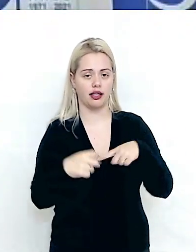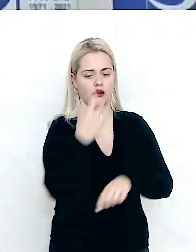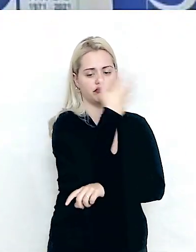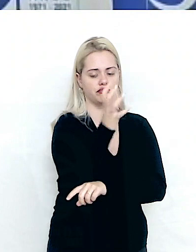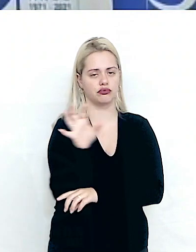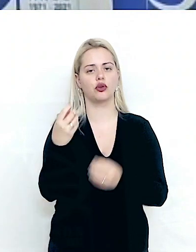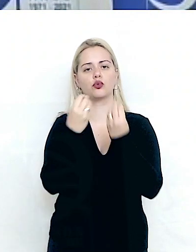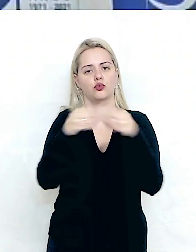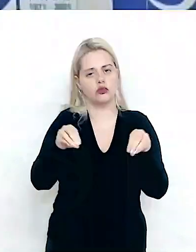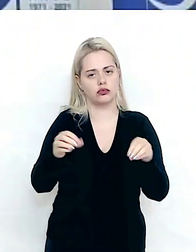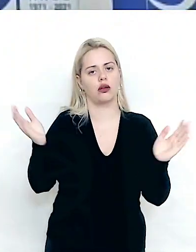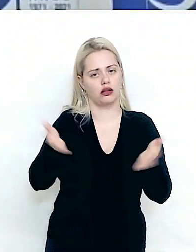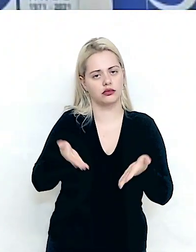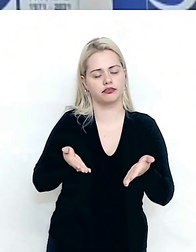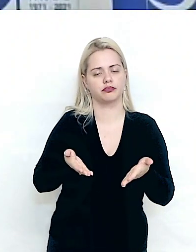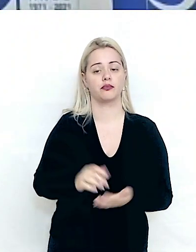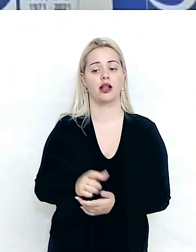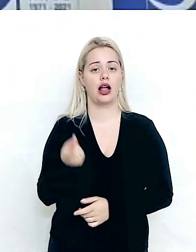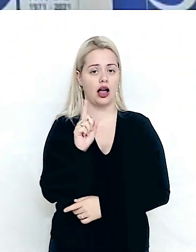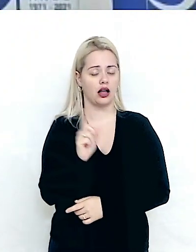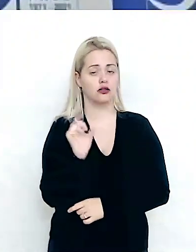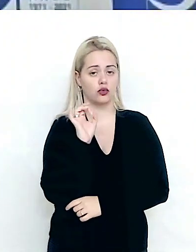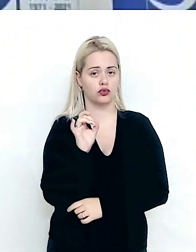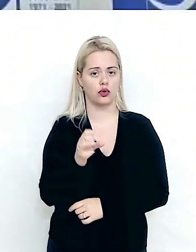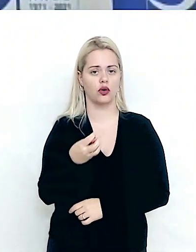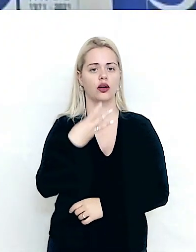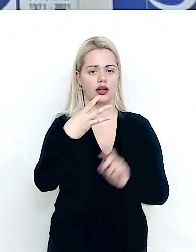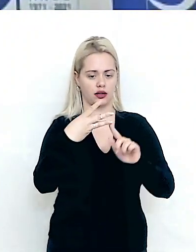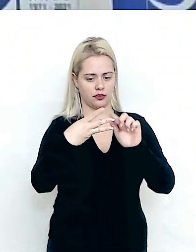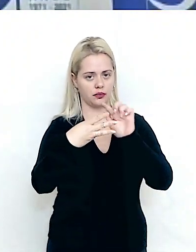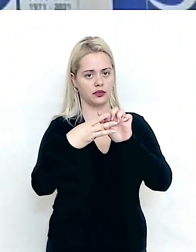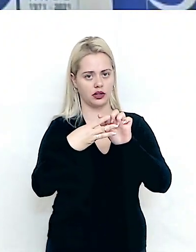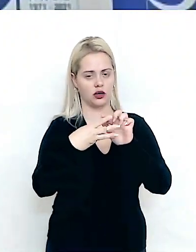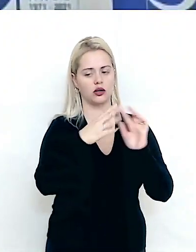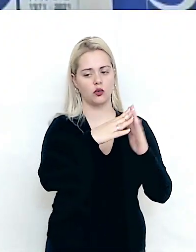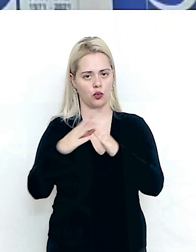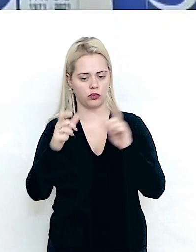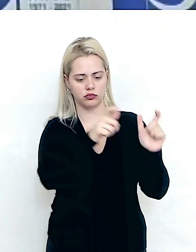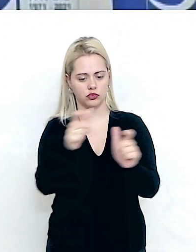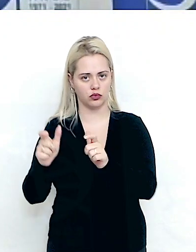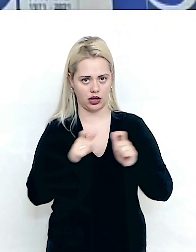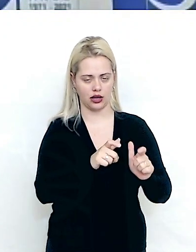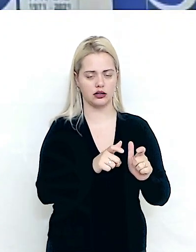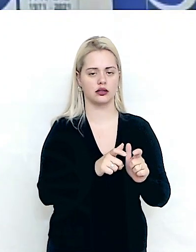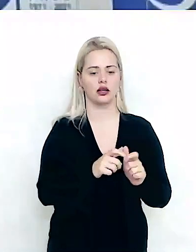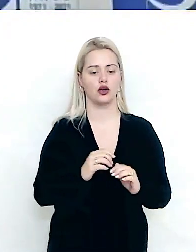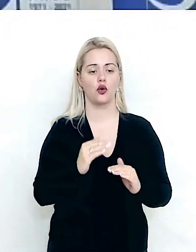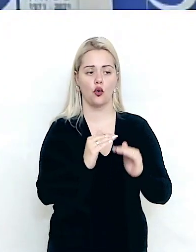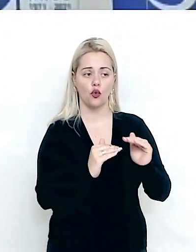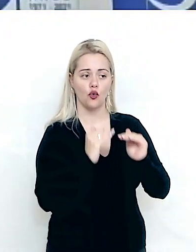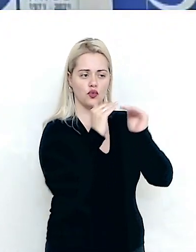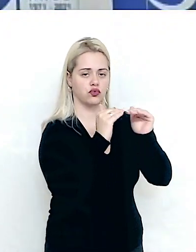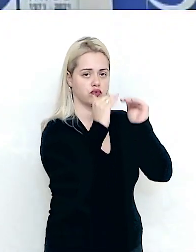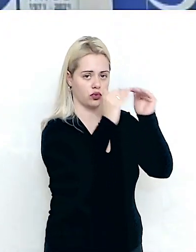recentemente. Ou seja, não apenas, são apenas três estabelecimentos, ou seja, é um volume de